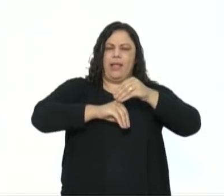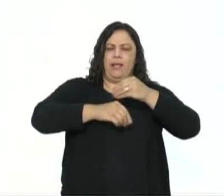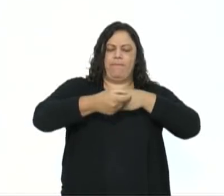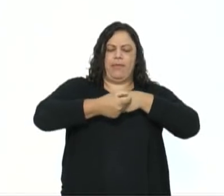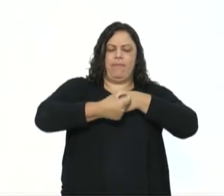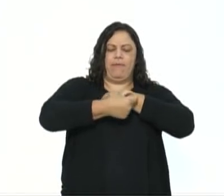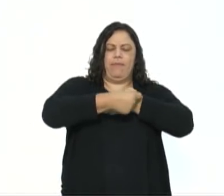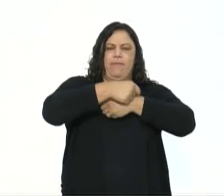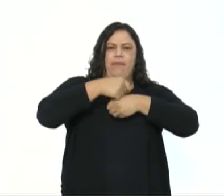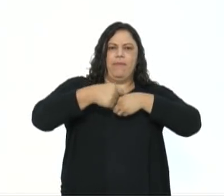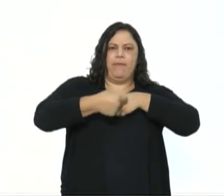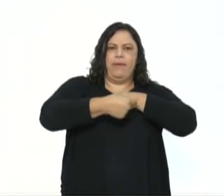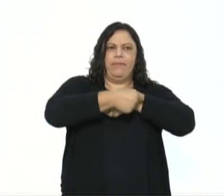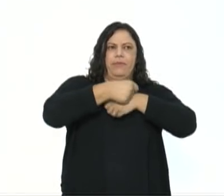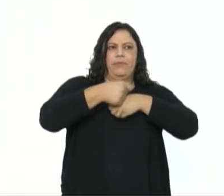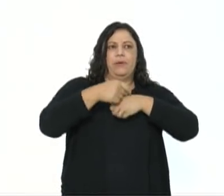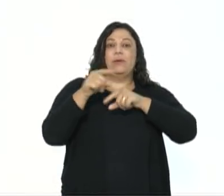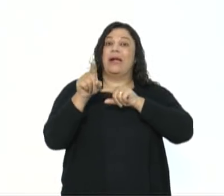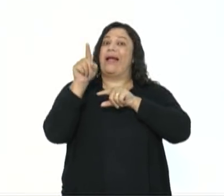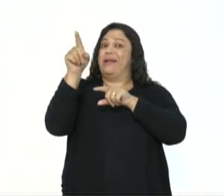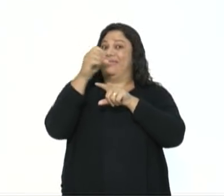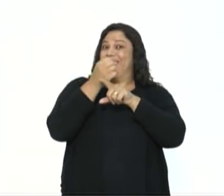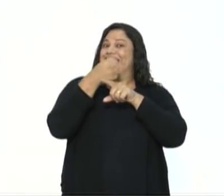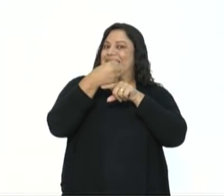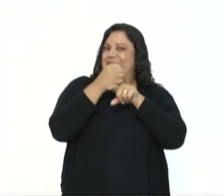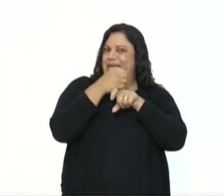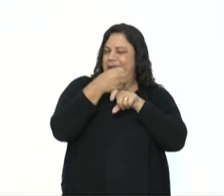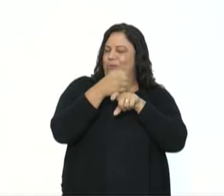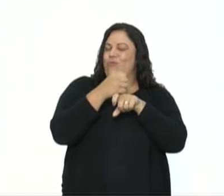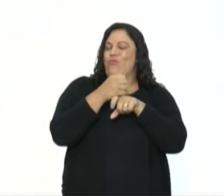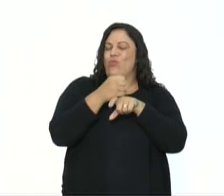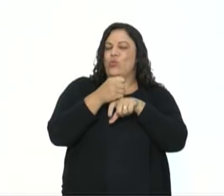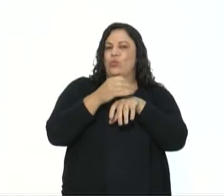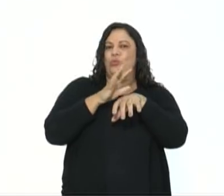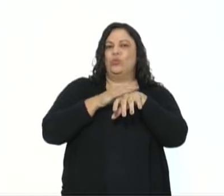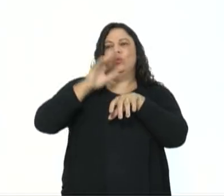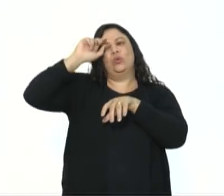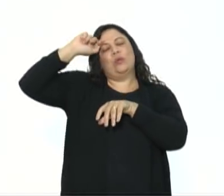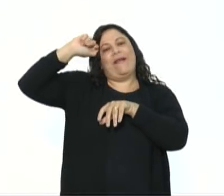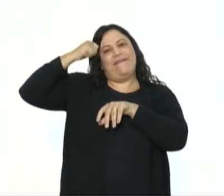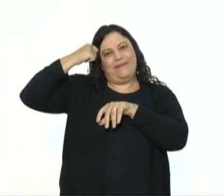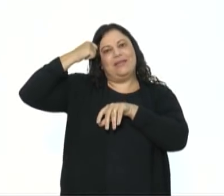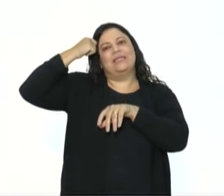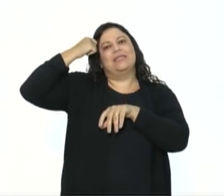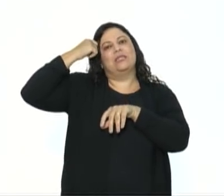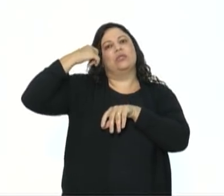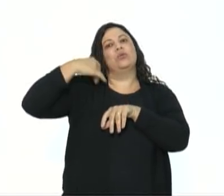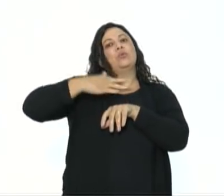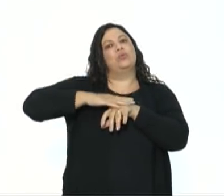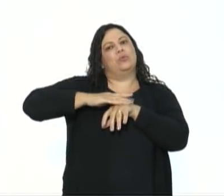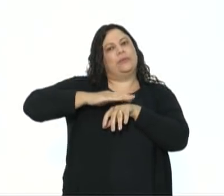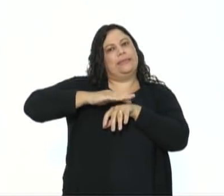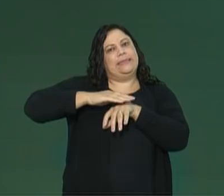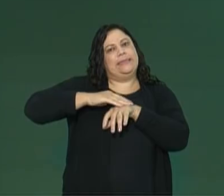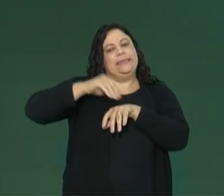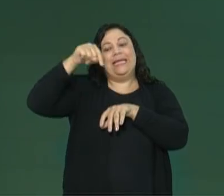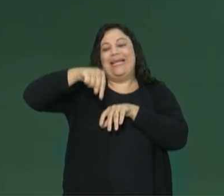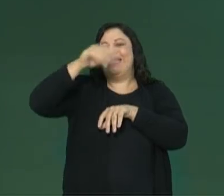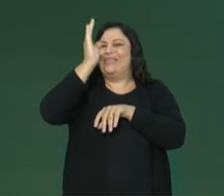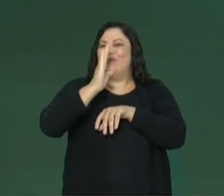caramujo africano, que transmite doenças. Foi trazido em substituição como escargot, não entrou no aperitivo dos